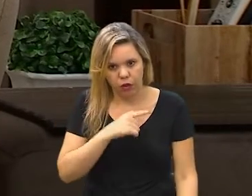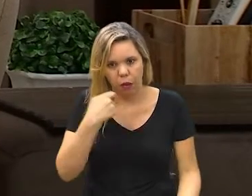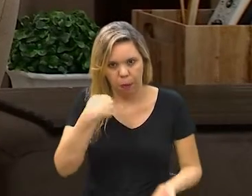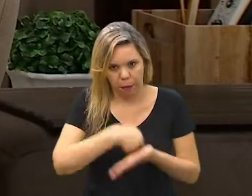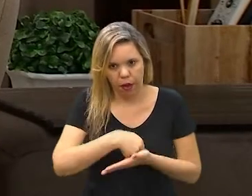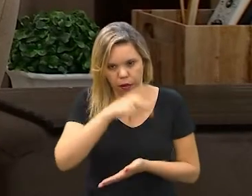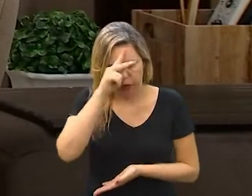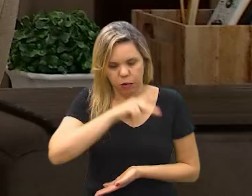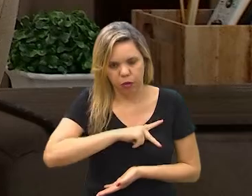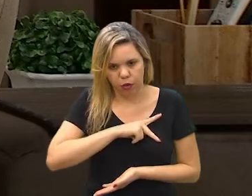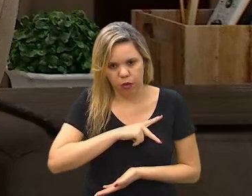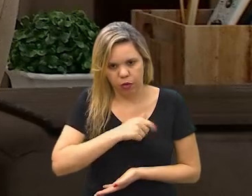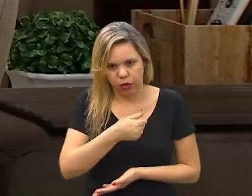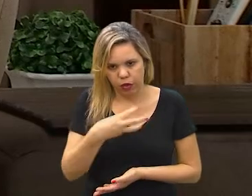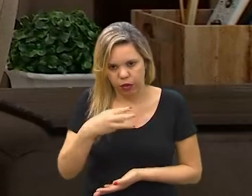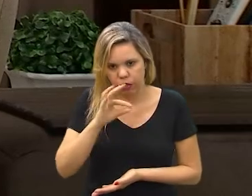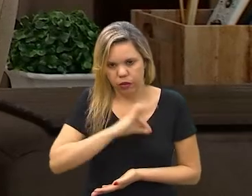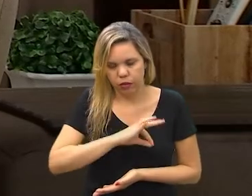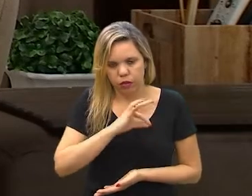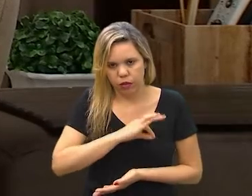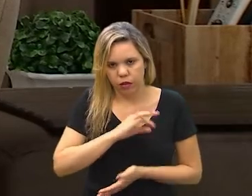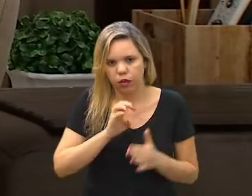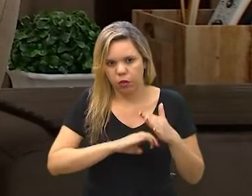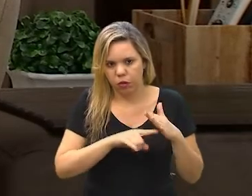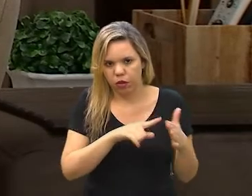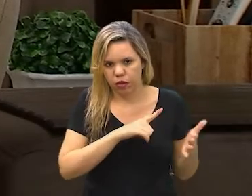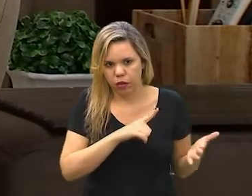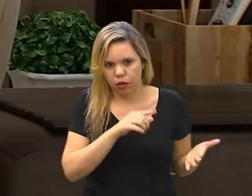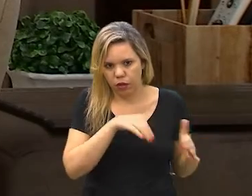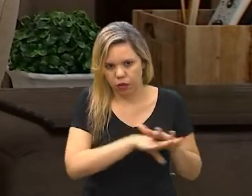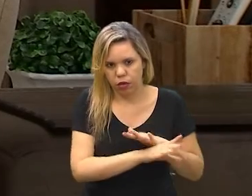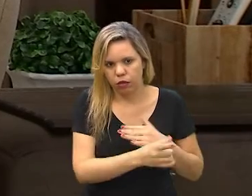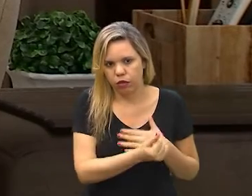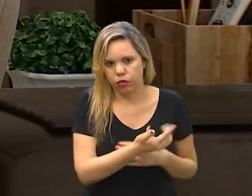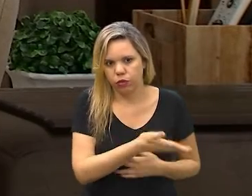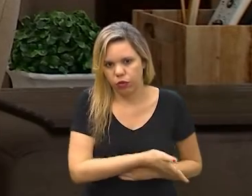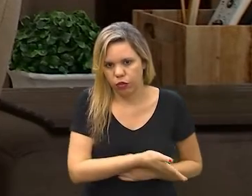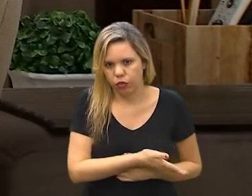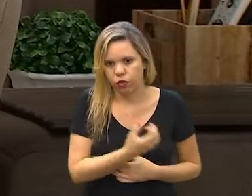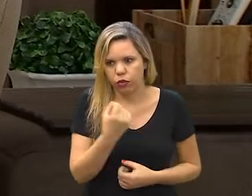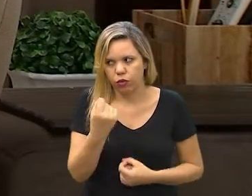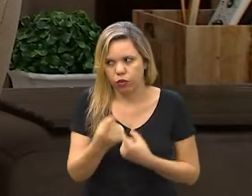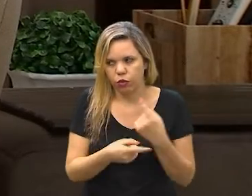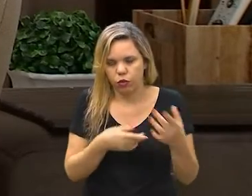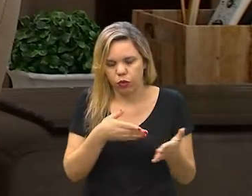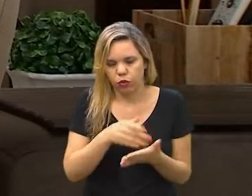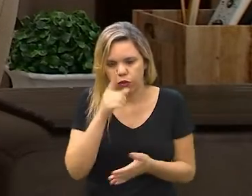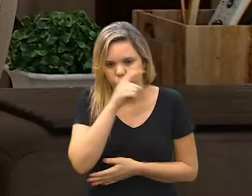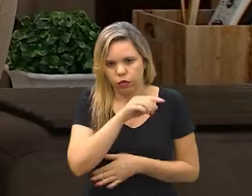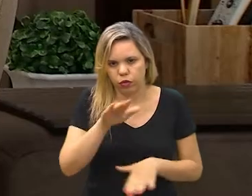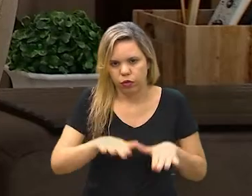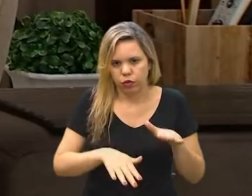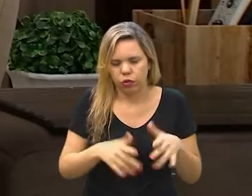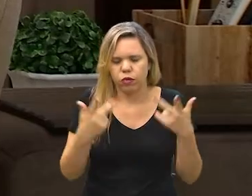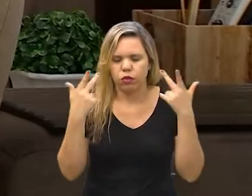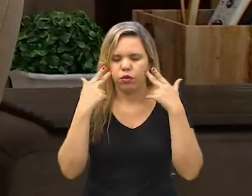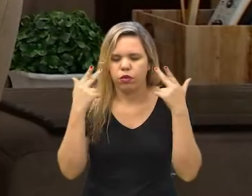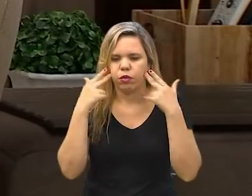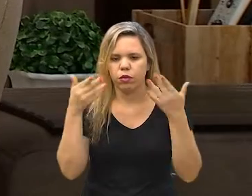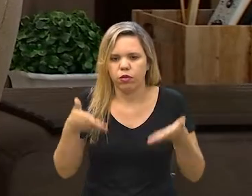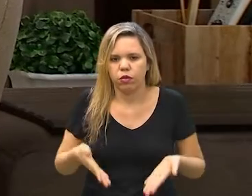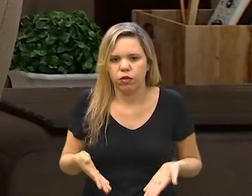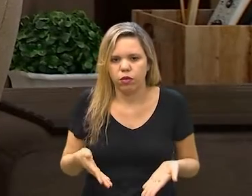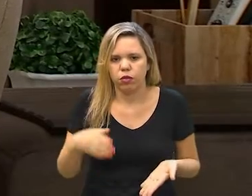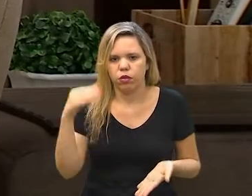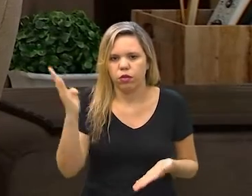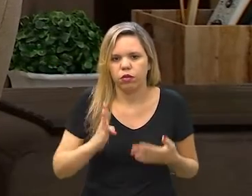pagar o 13º e a empresa precisa prever isso. Então, uma das dificuldades, isso é muito comum aqui